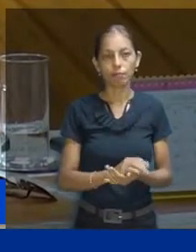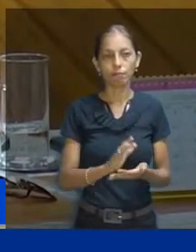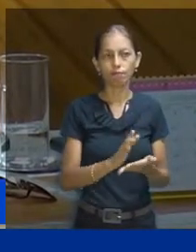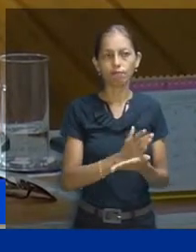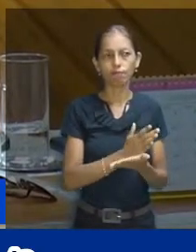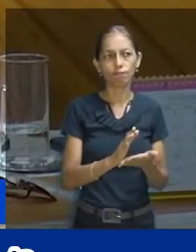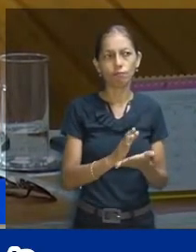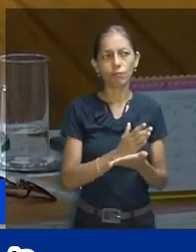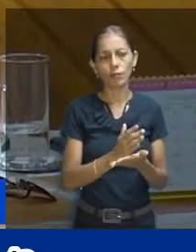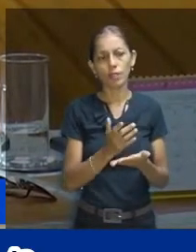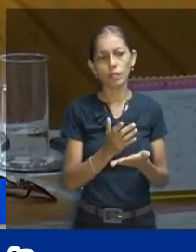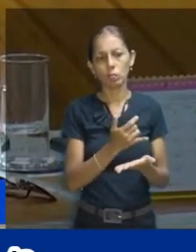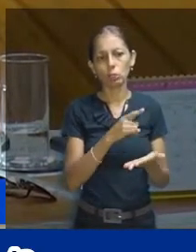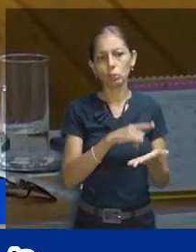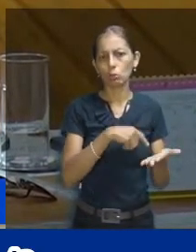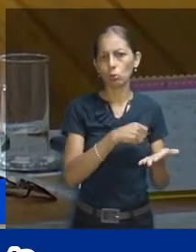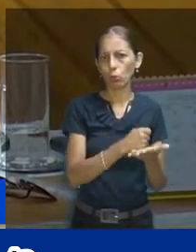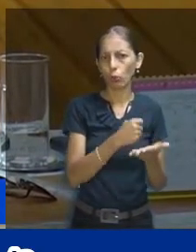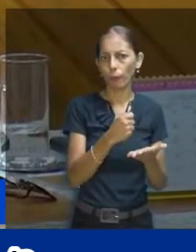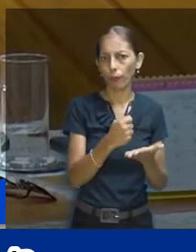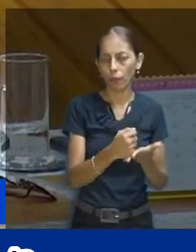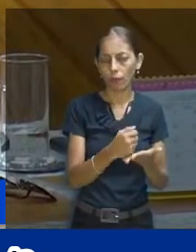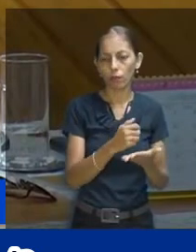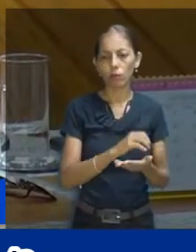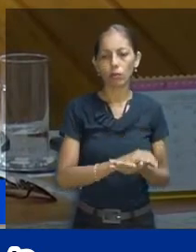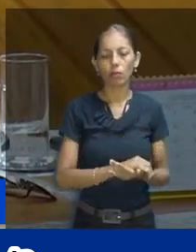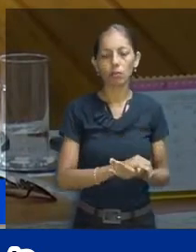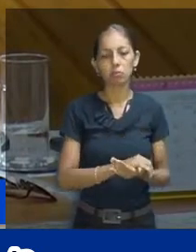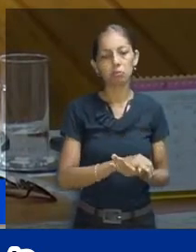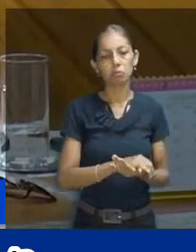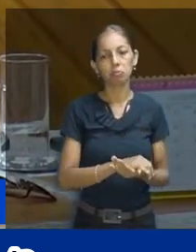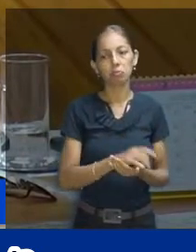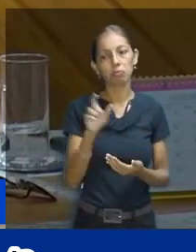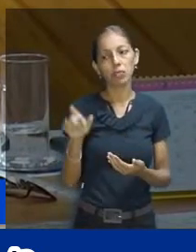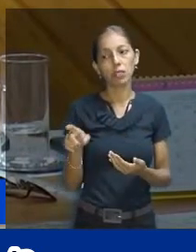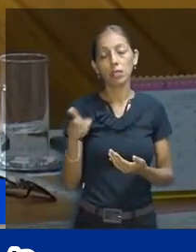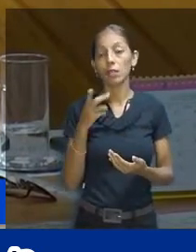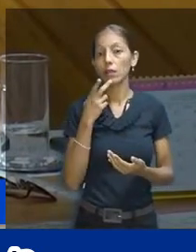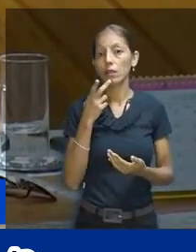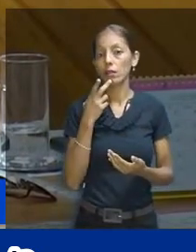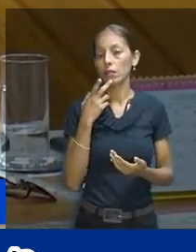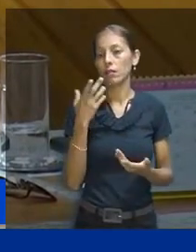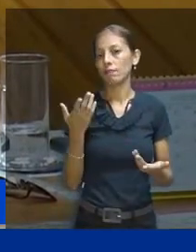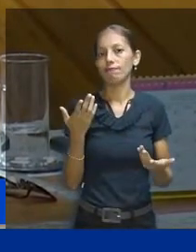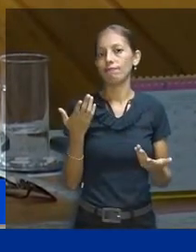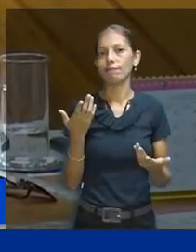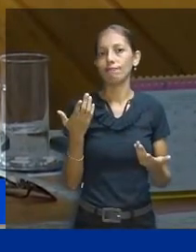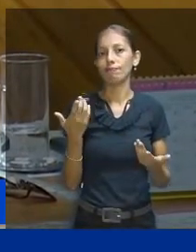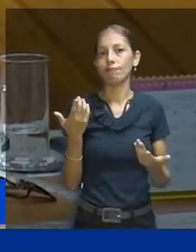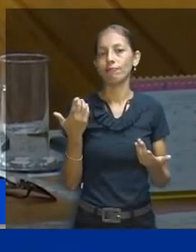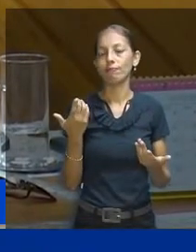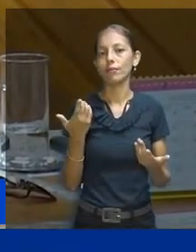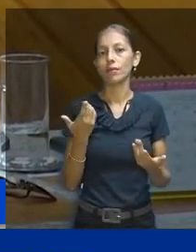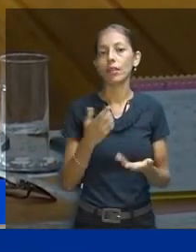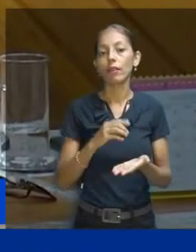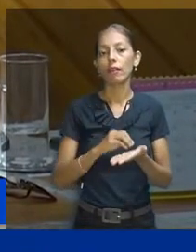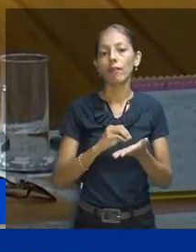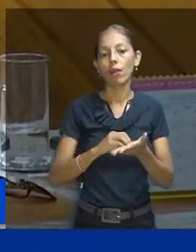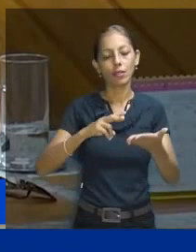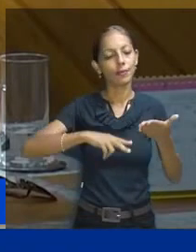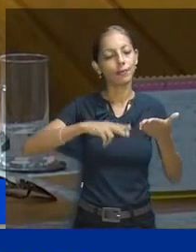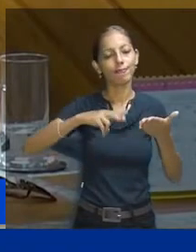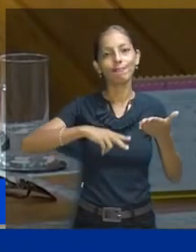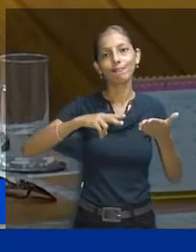cientificações que ele disse que não ter tido, não ter acessado, né? E que, como ele